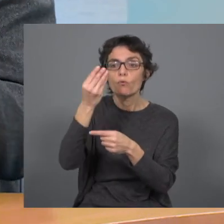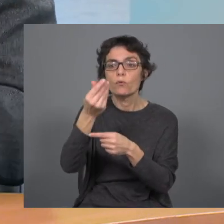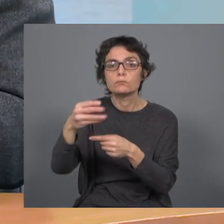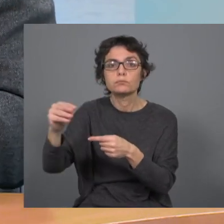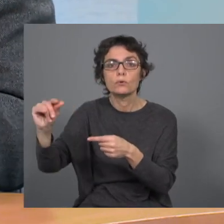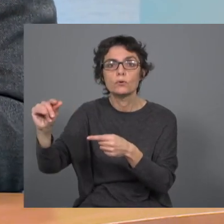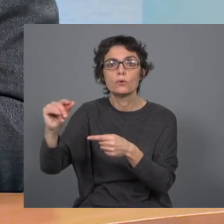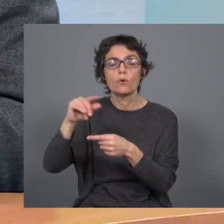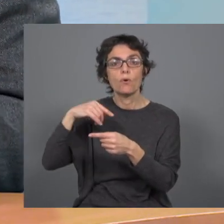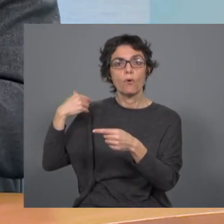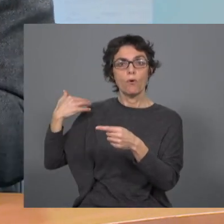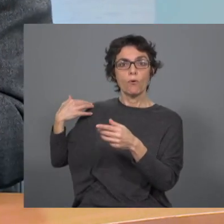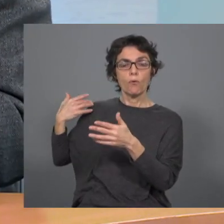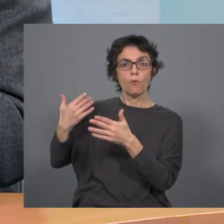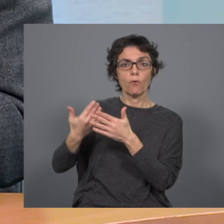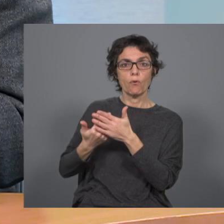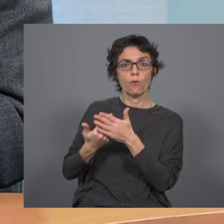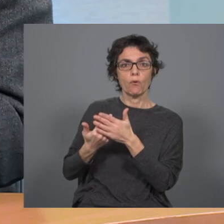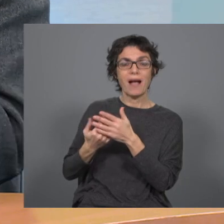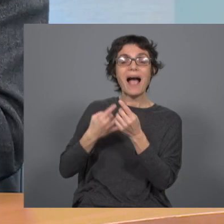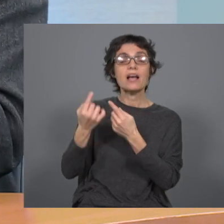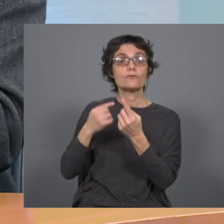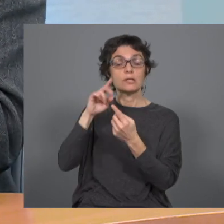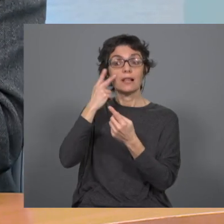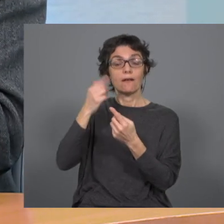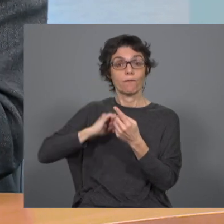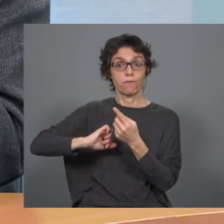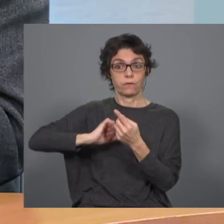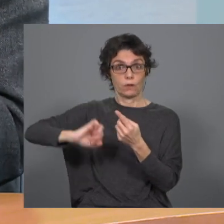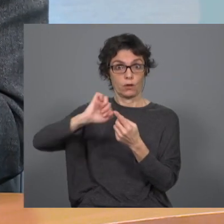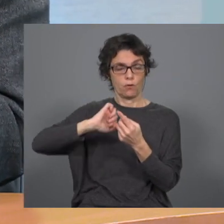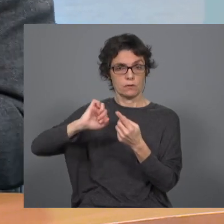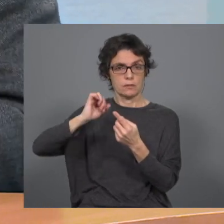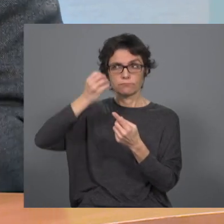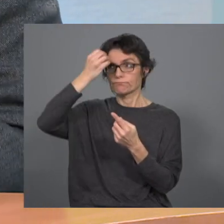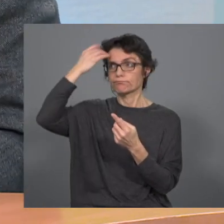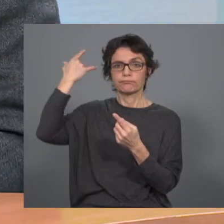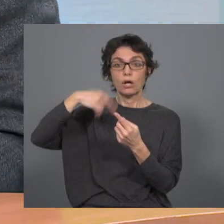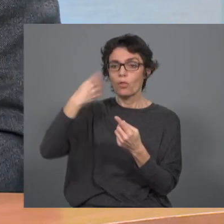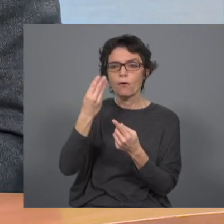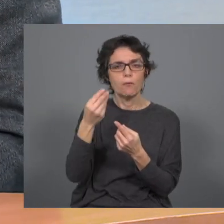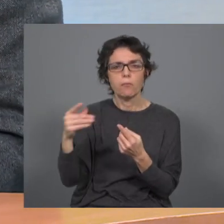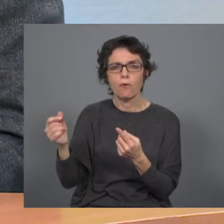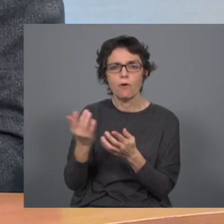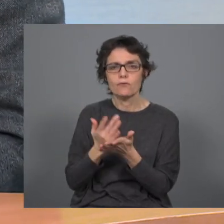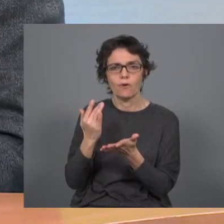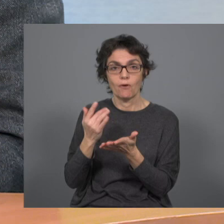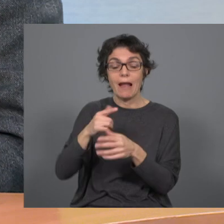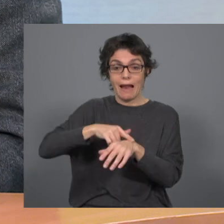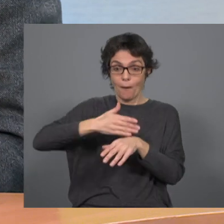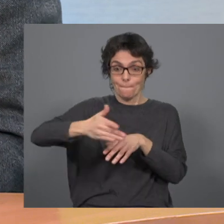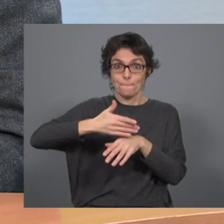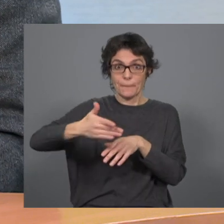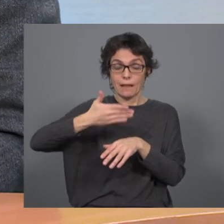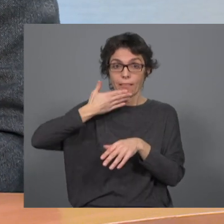O que somos, pó, por vezes nos esquecemos, e daí o tempo da Quaresma, para nos trazer à memória e à vida. Há uma capacidade assim